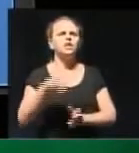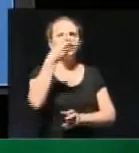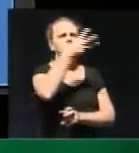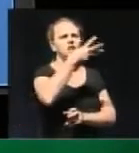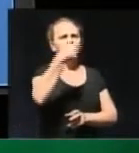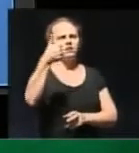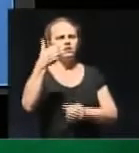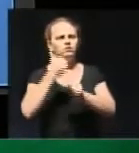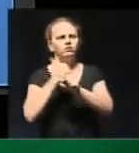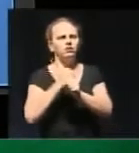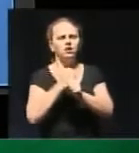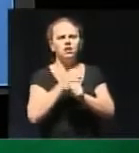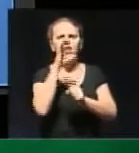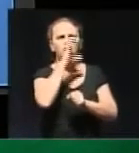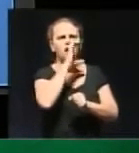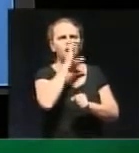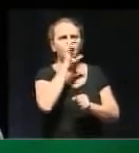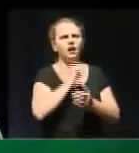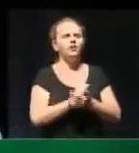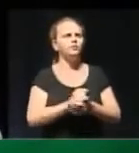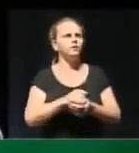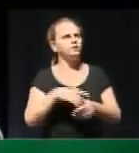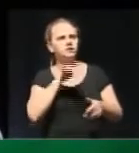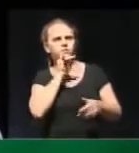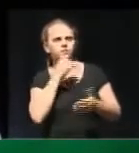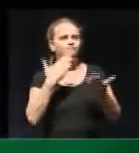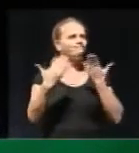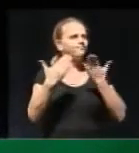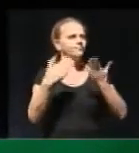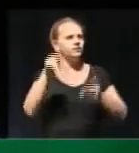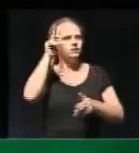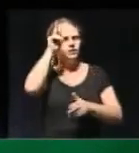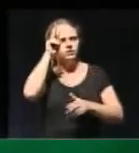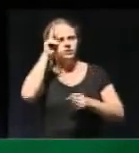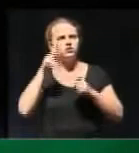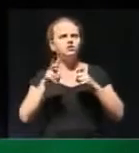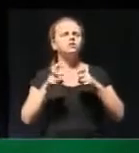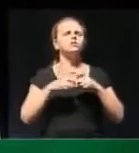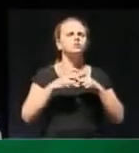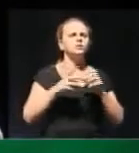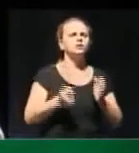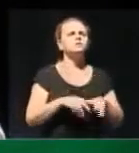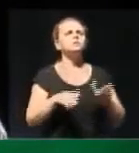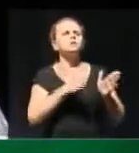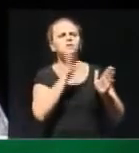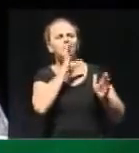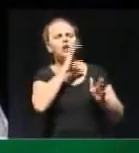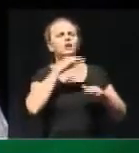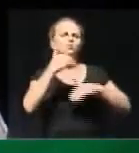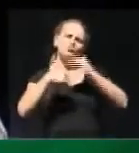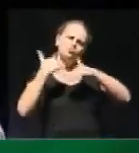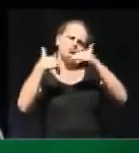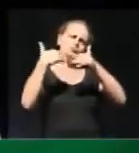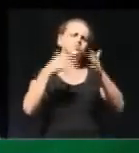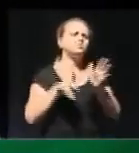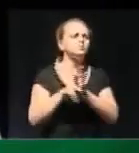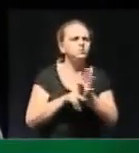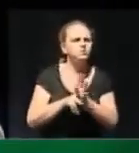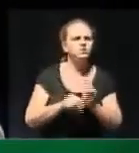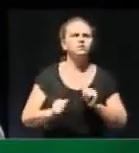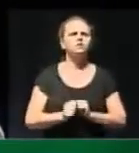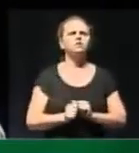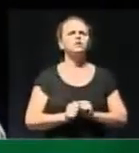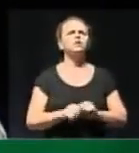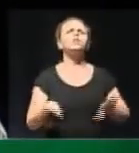tempo relativamente curto, se a gente pensar em termos de história da medicina, nós tivemos muitos desenvolvimentos, inclusive nós tivemos a